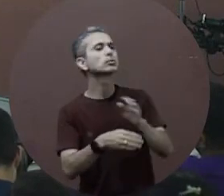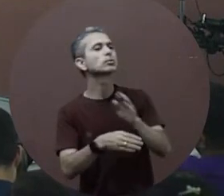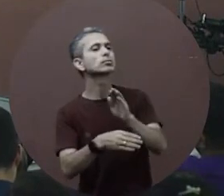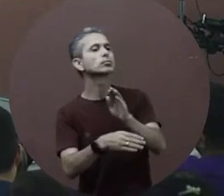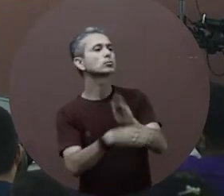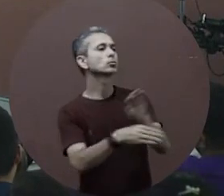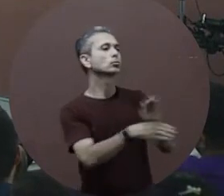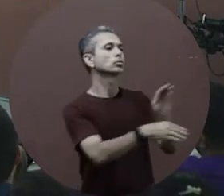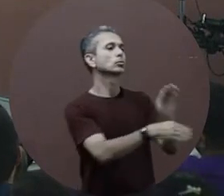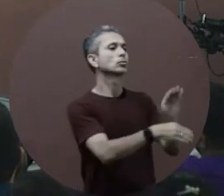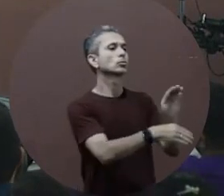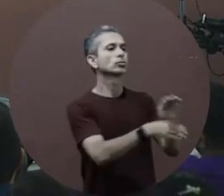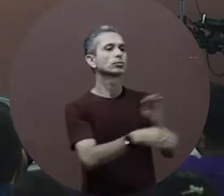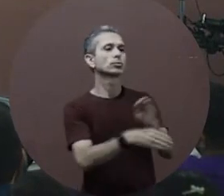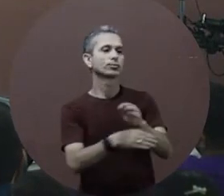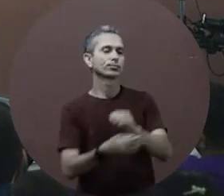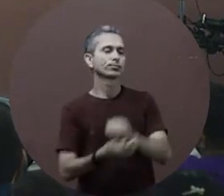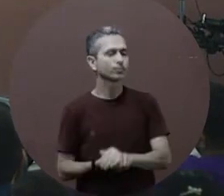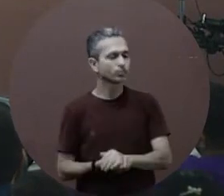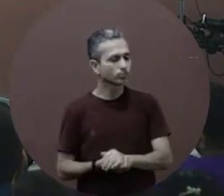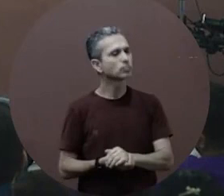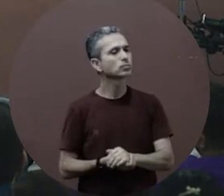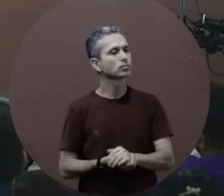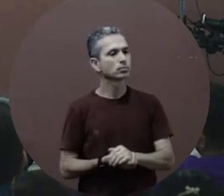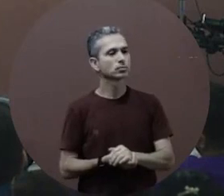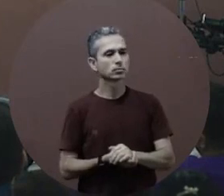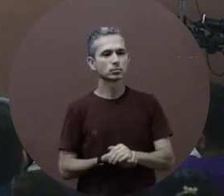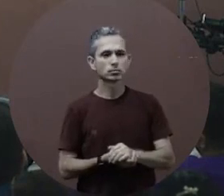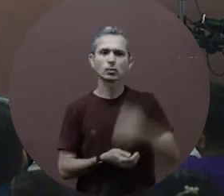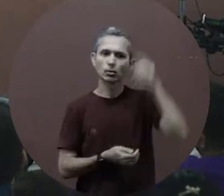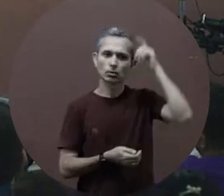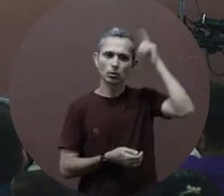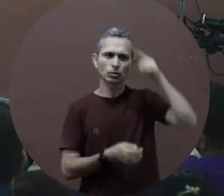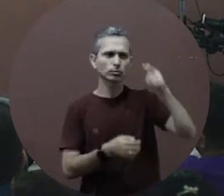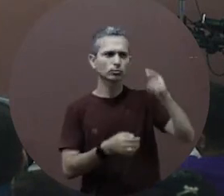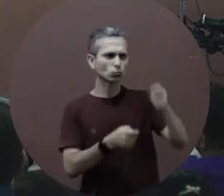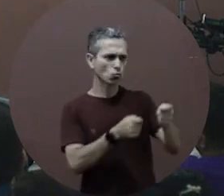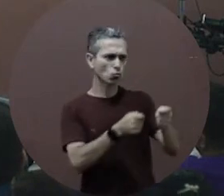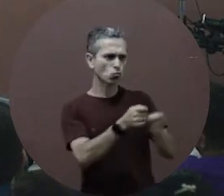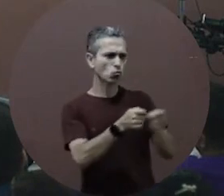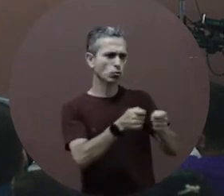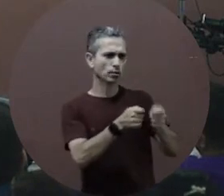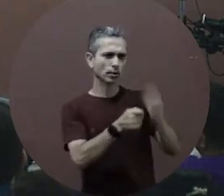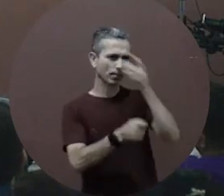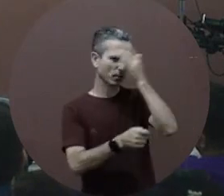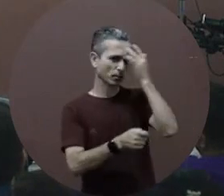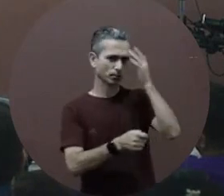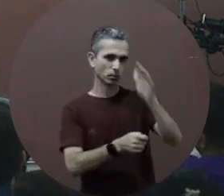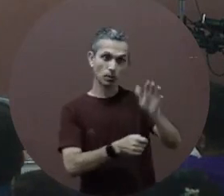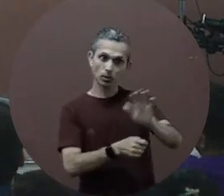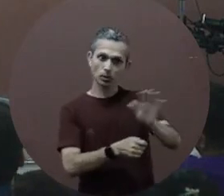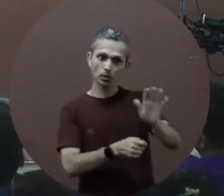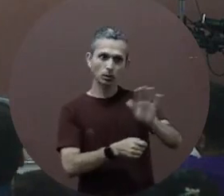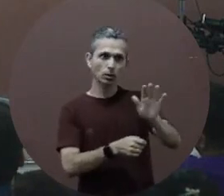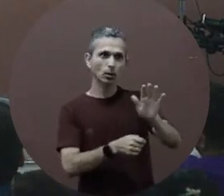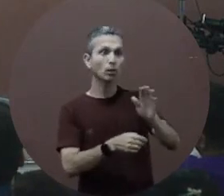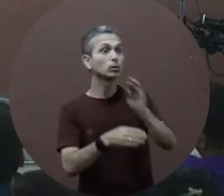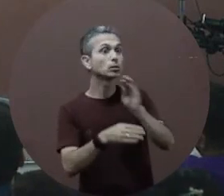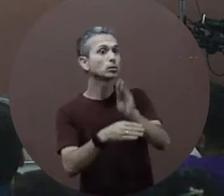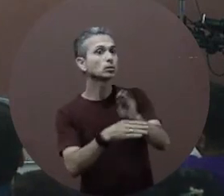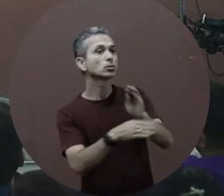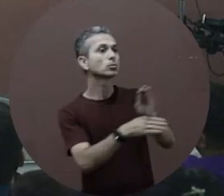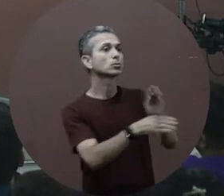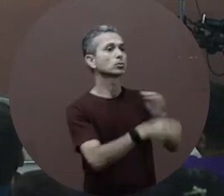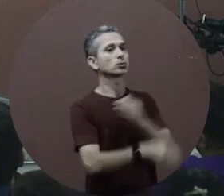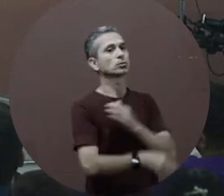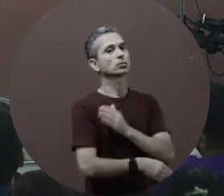líderes piedosos. Eles não dominam as pessoas, eles não são superiores às pessoas, eles são zelosos pelo